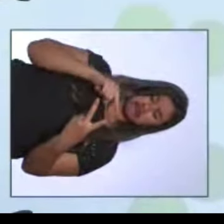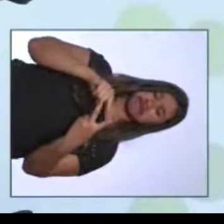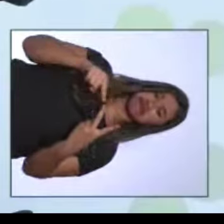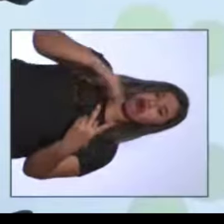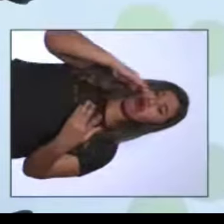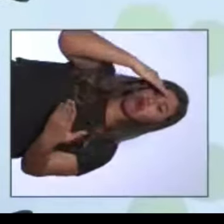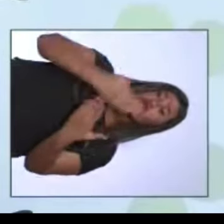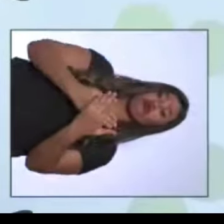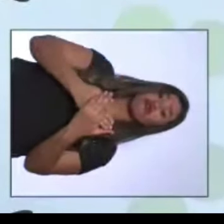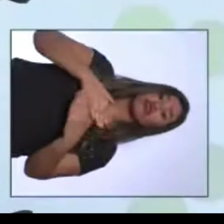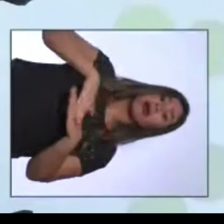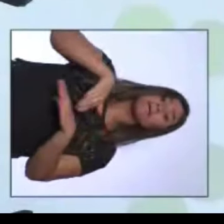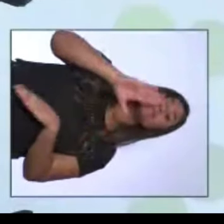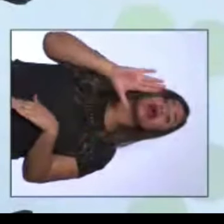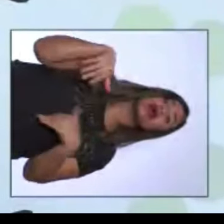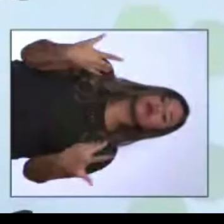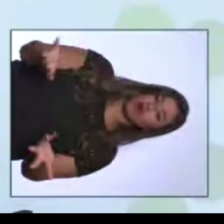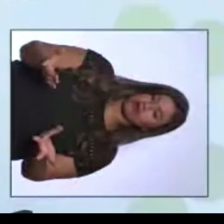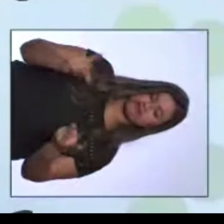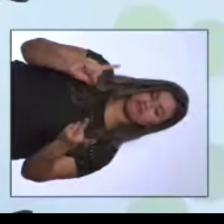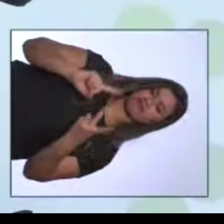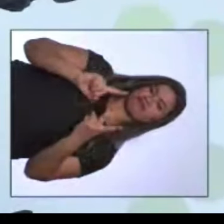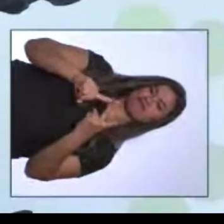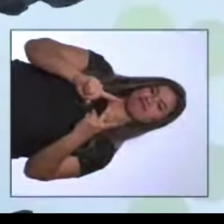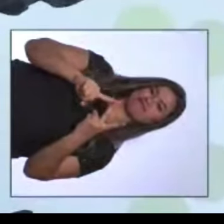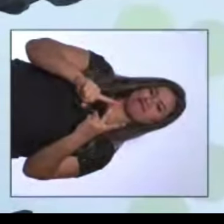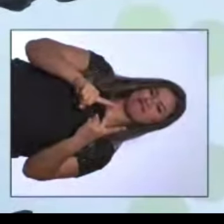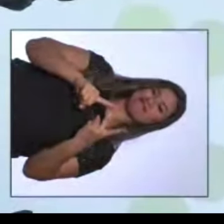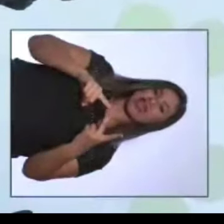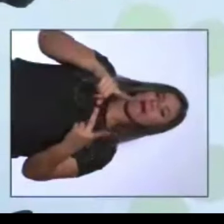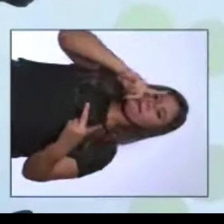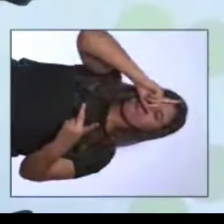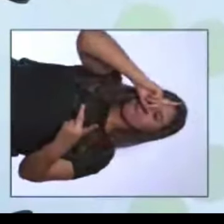É aquele que envolve médicos, é aquele que envolve pesquisa, é aquele que envolve